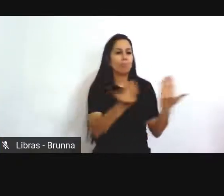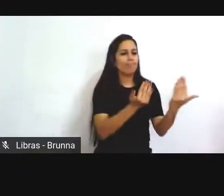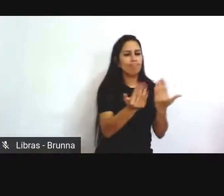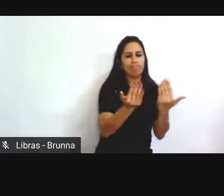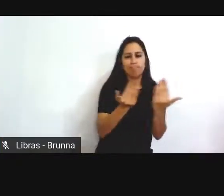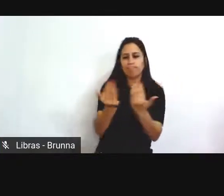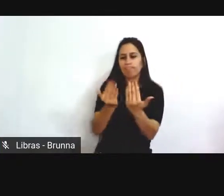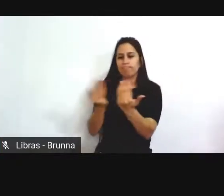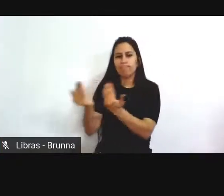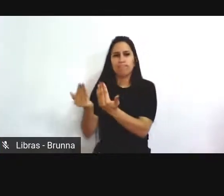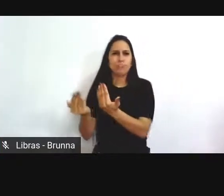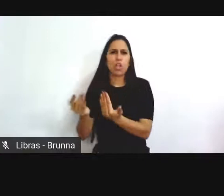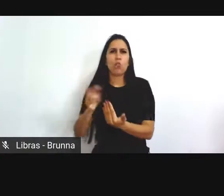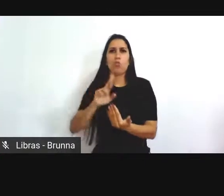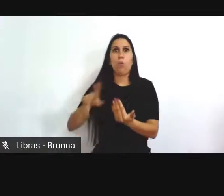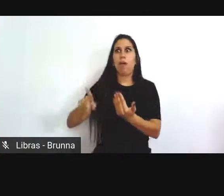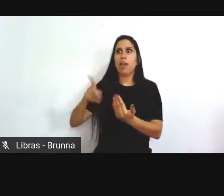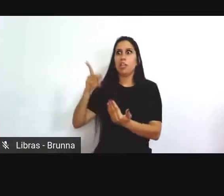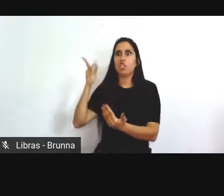direto